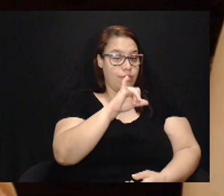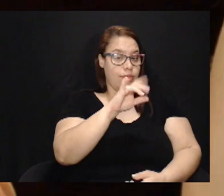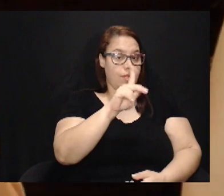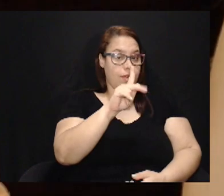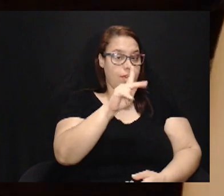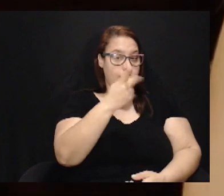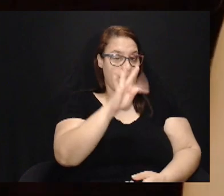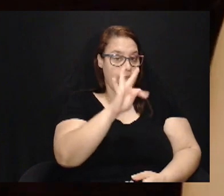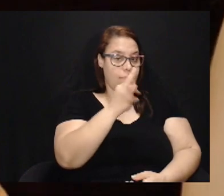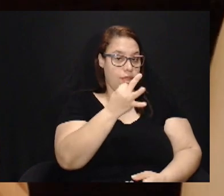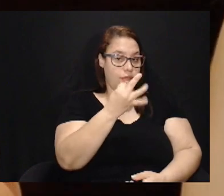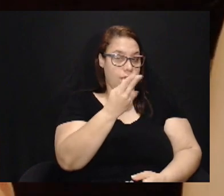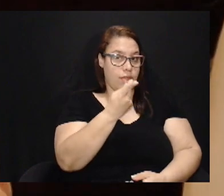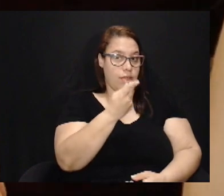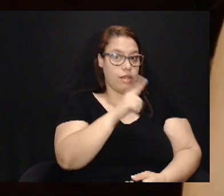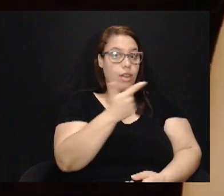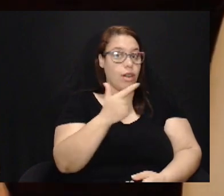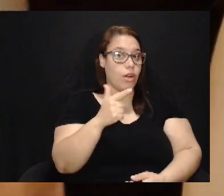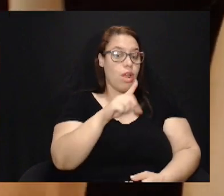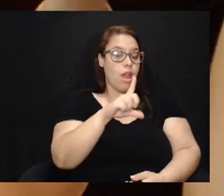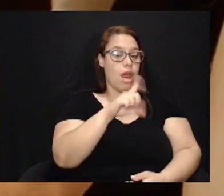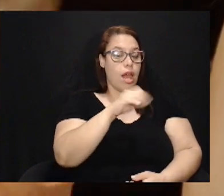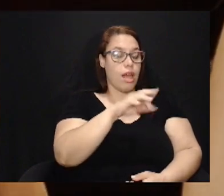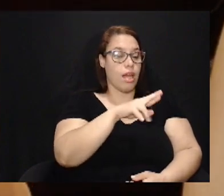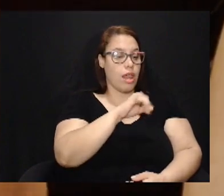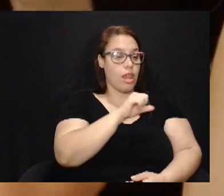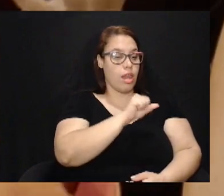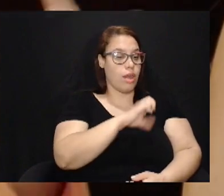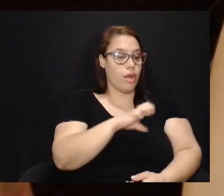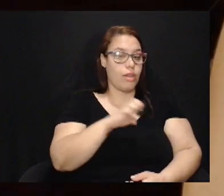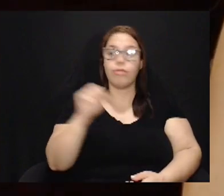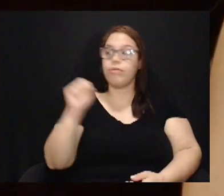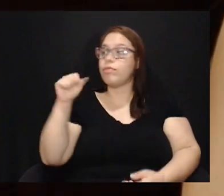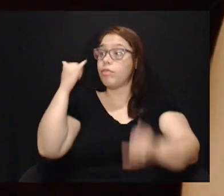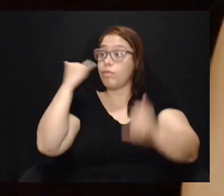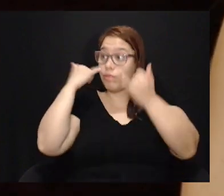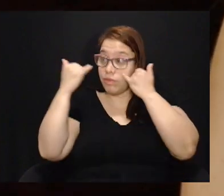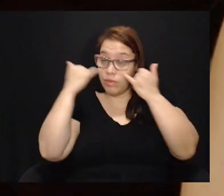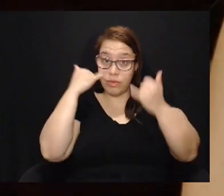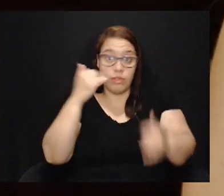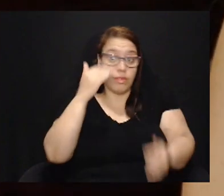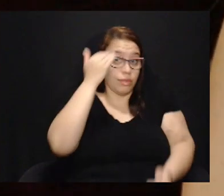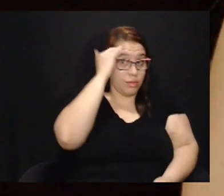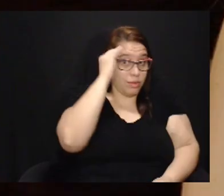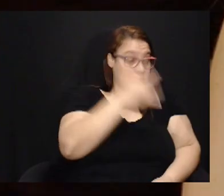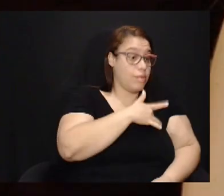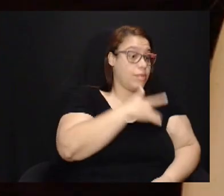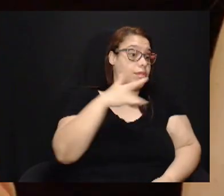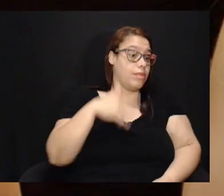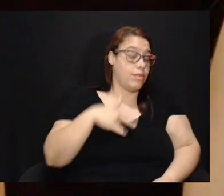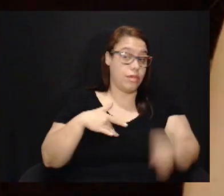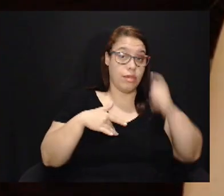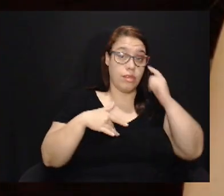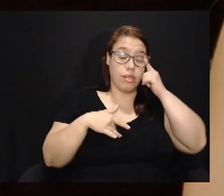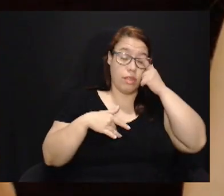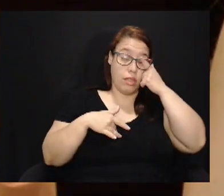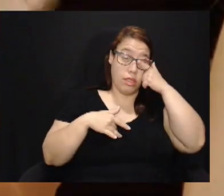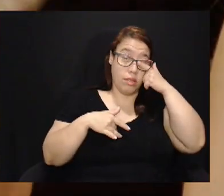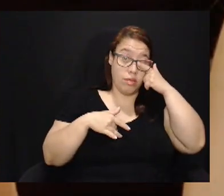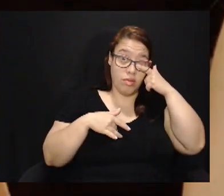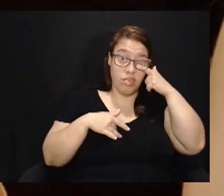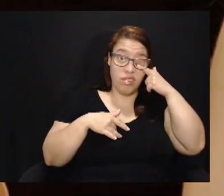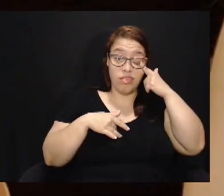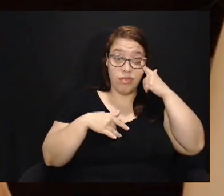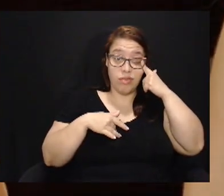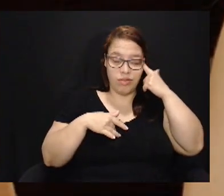é sem lactose, e aí é muita informação, na verdade. Entende-se que é saudável, exatamente. Aí tem-se